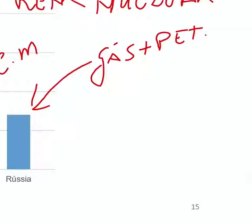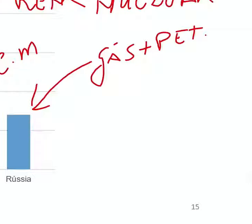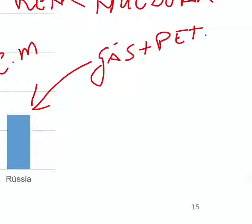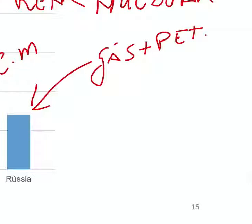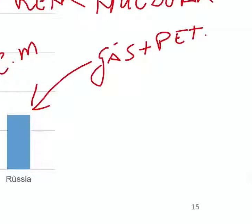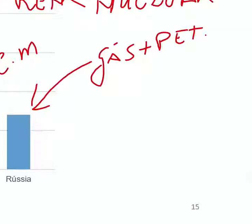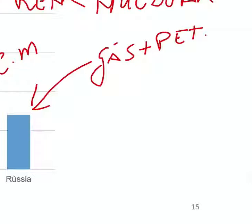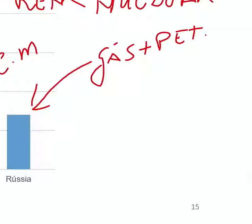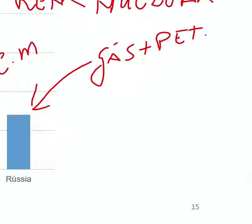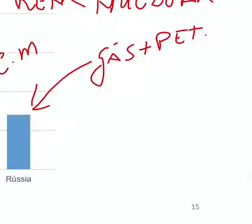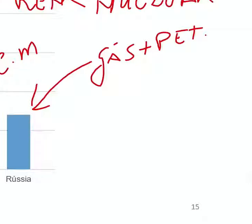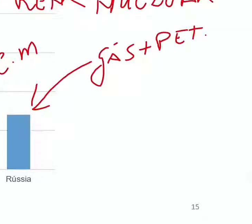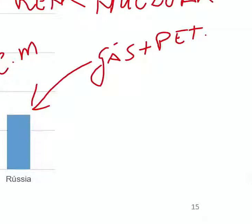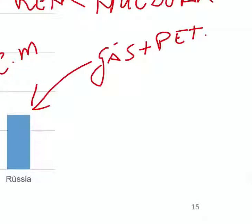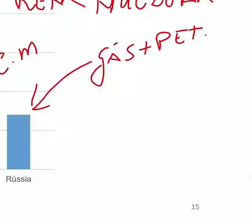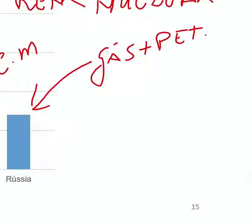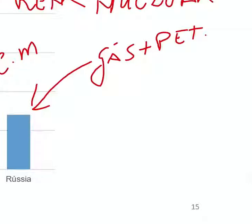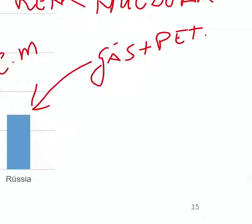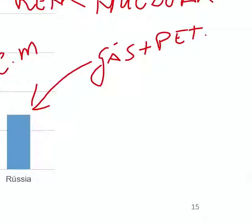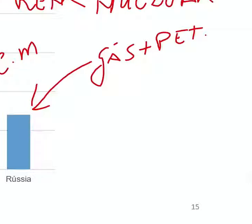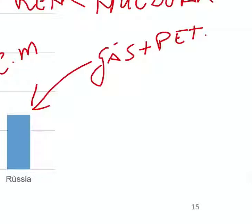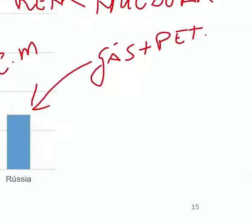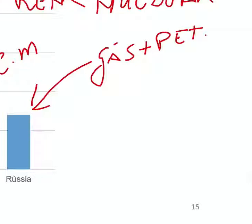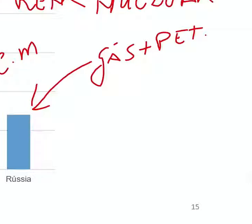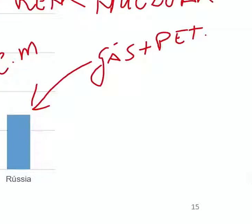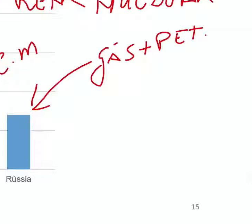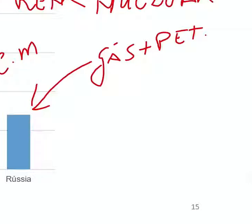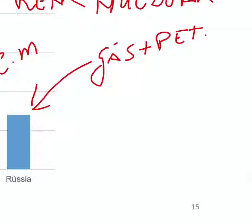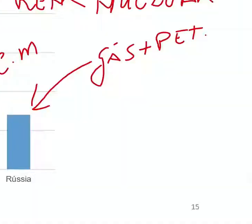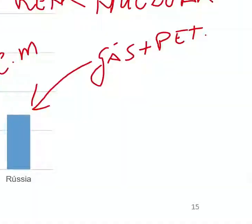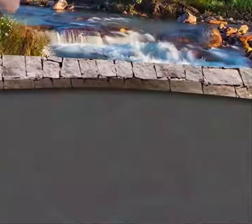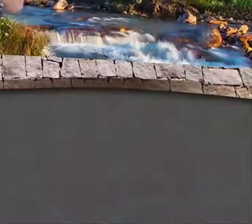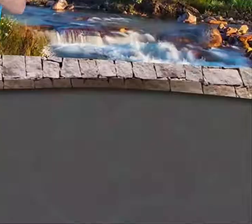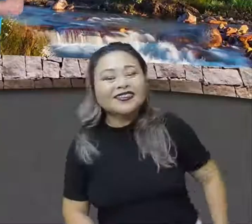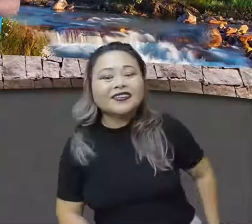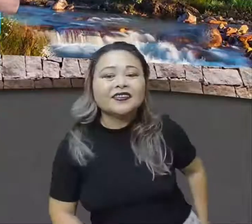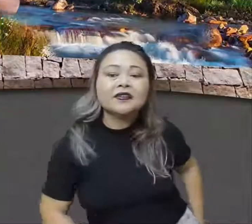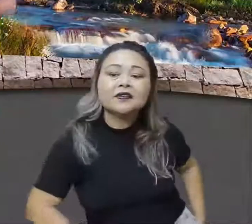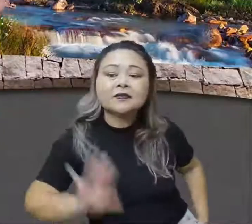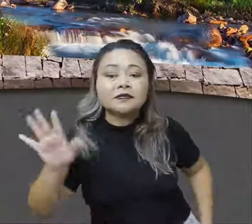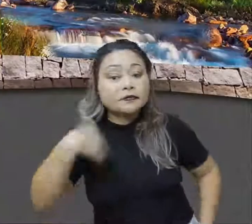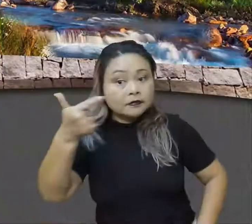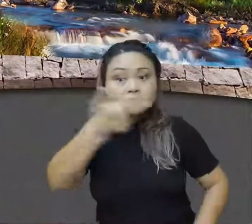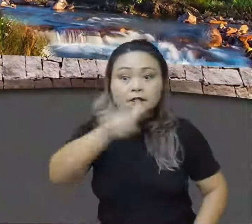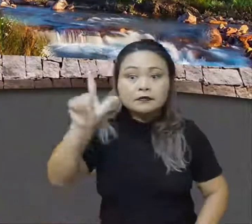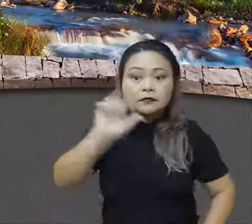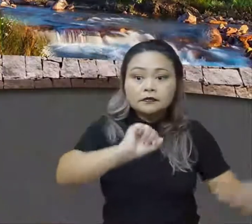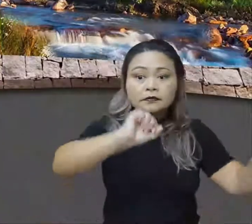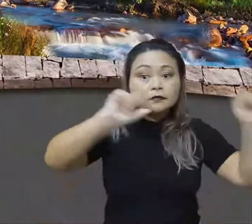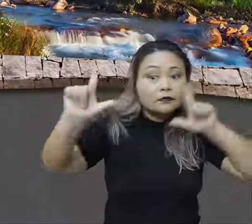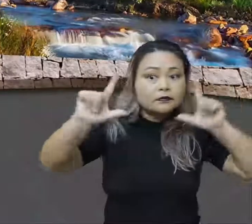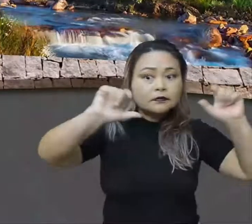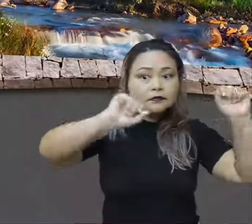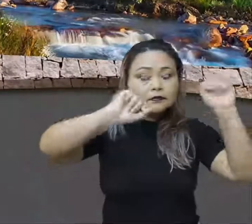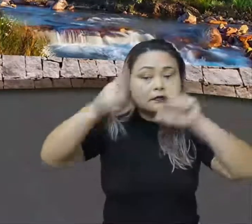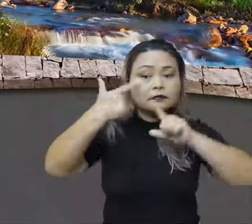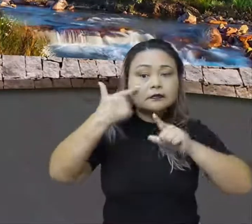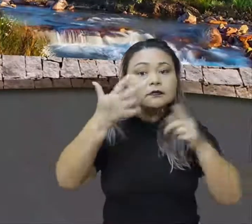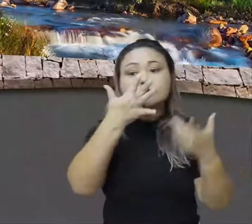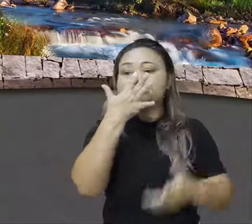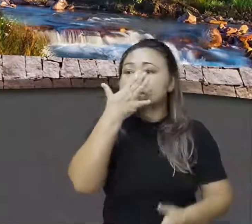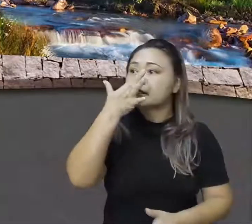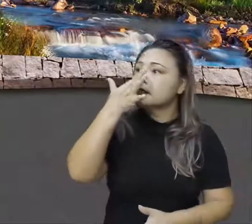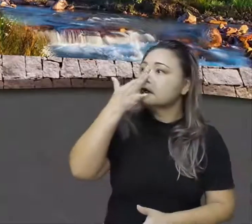Tudo bem? Vamos em frente, tá? Vamos ver o próximo? Olha aí. Veja na